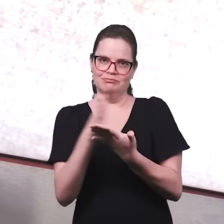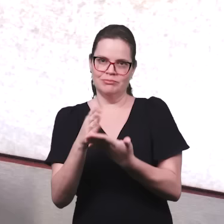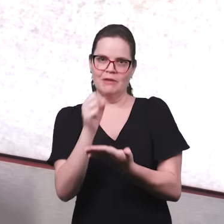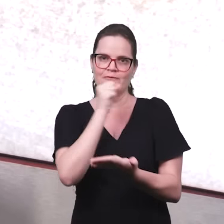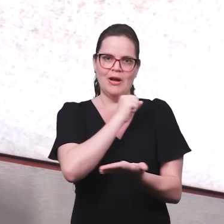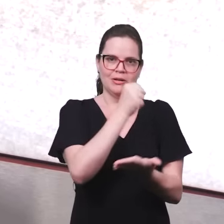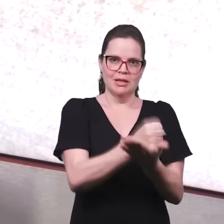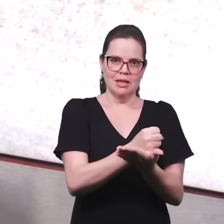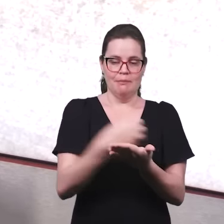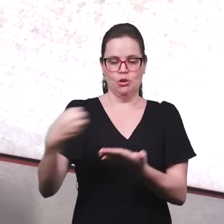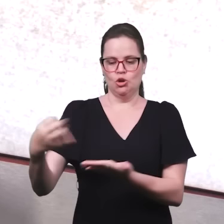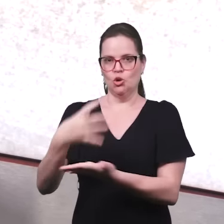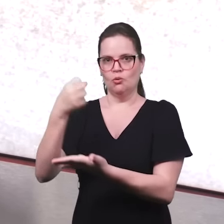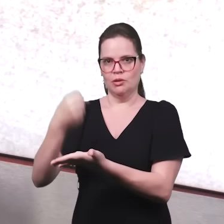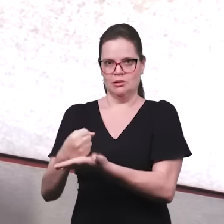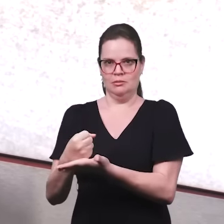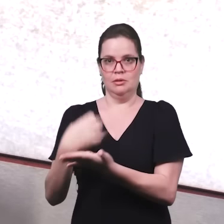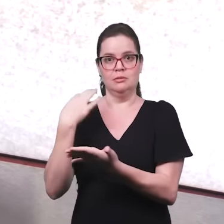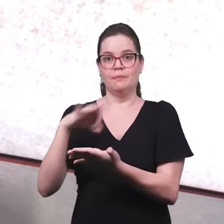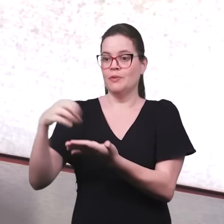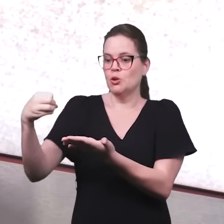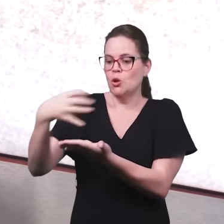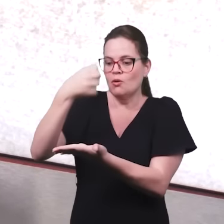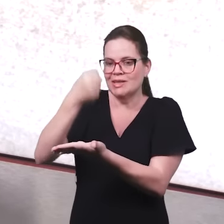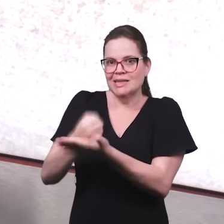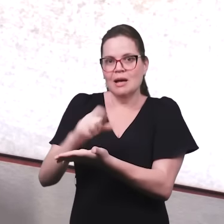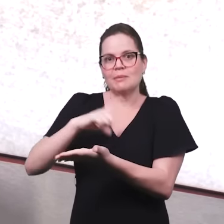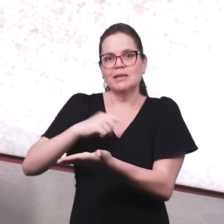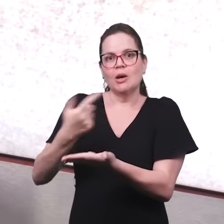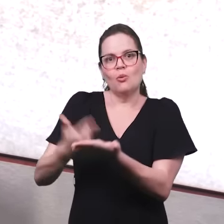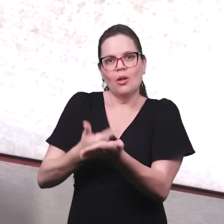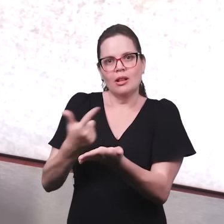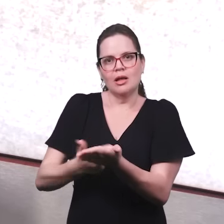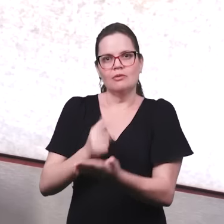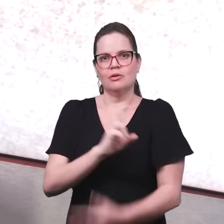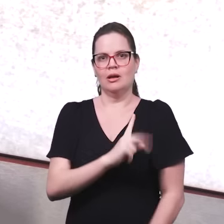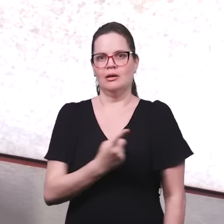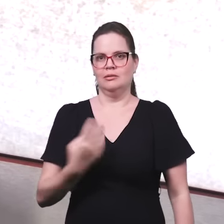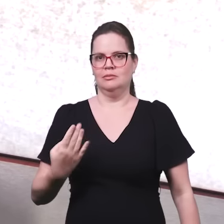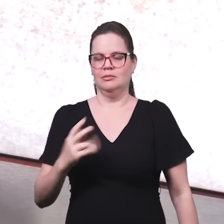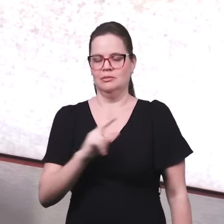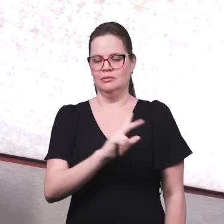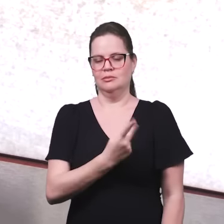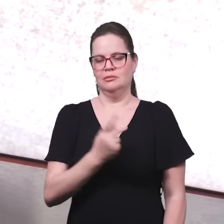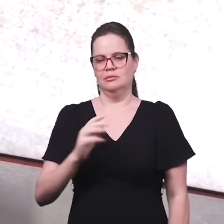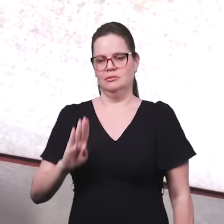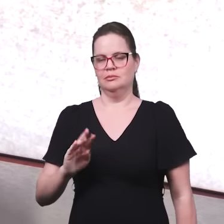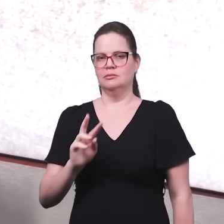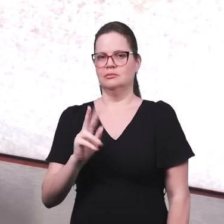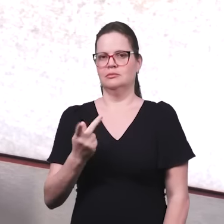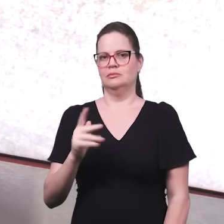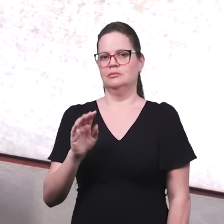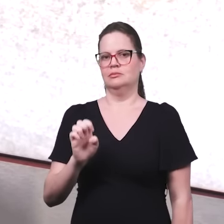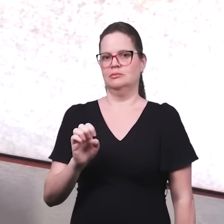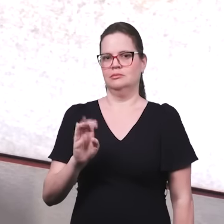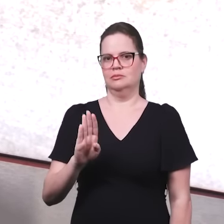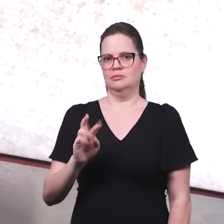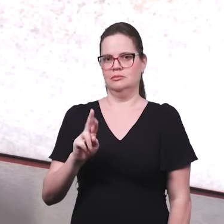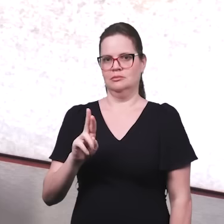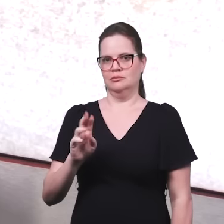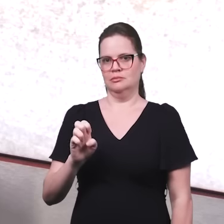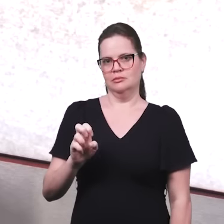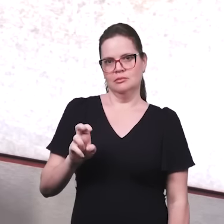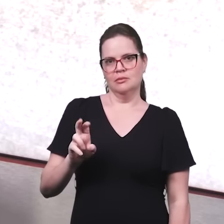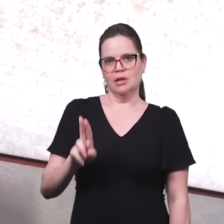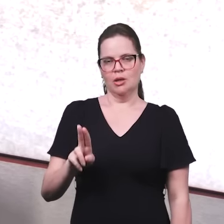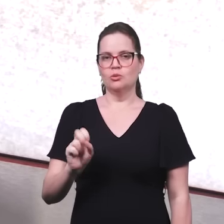Novo Testamento, na carta que foi escrita aos Hebreus, é um livro do Novo Testamento, do capítulo 4, versículo 12, olha o